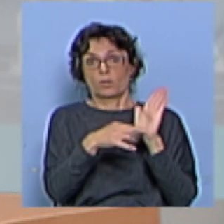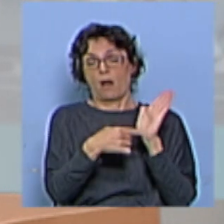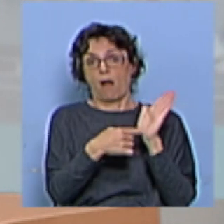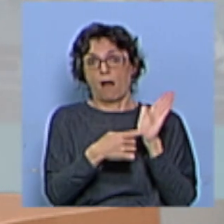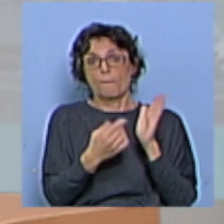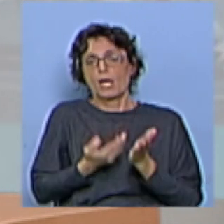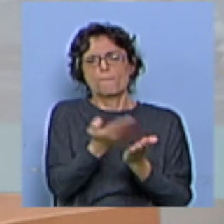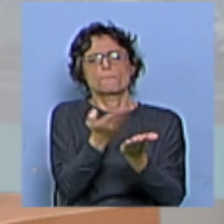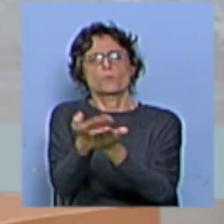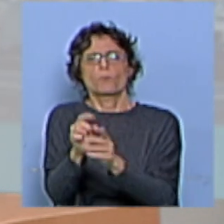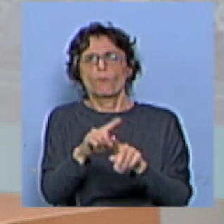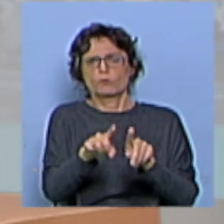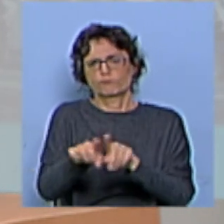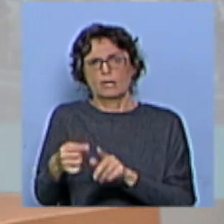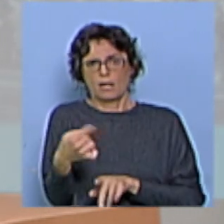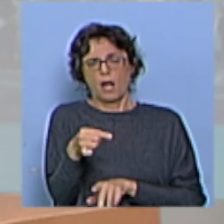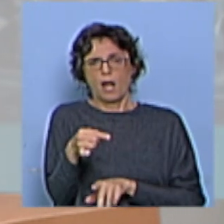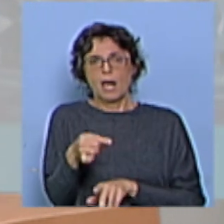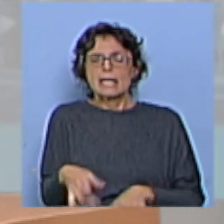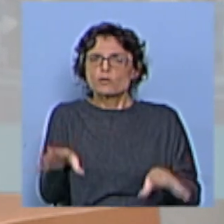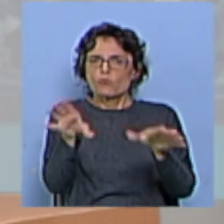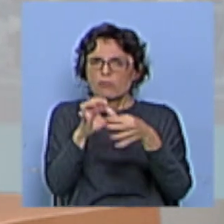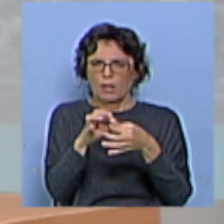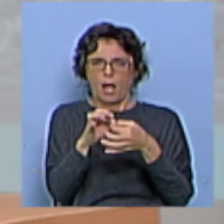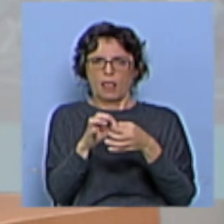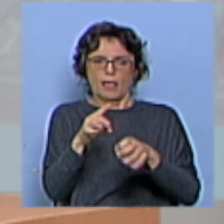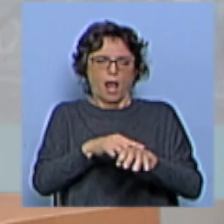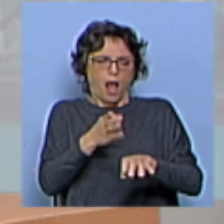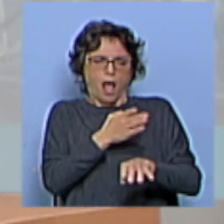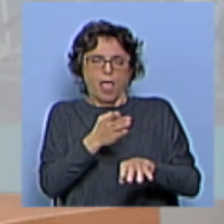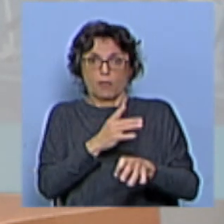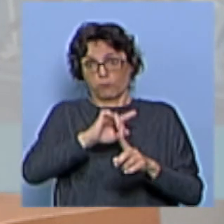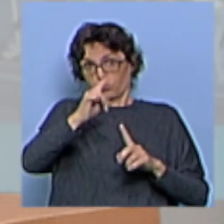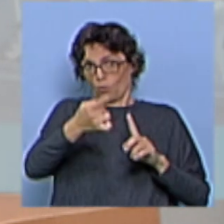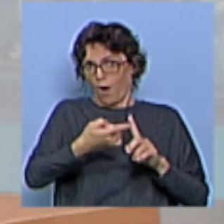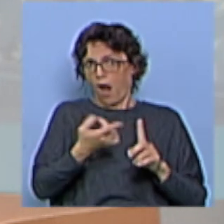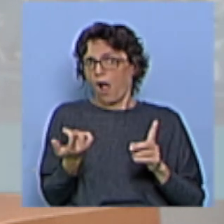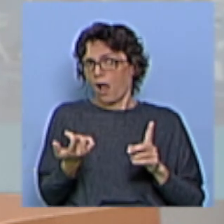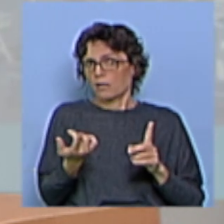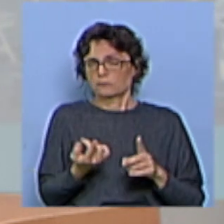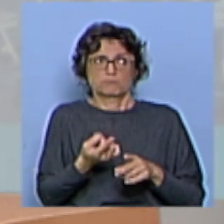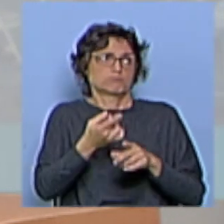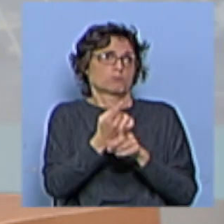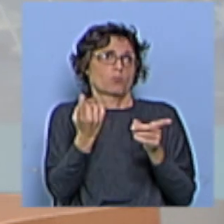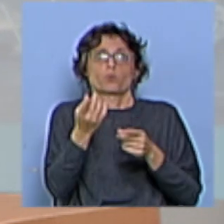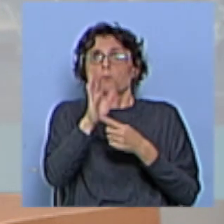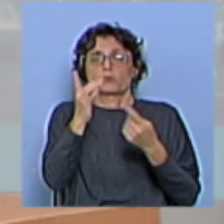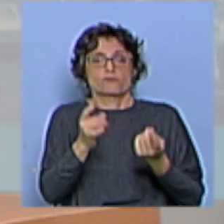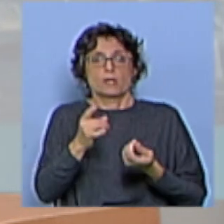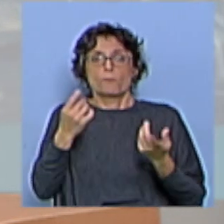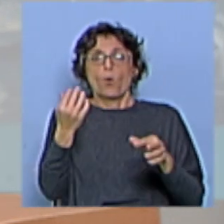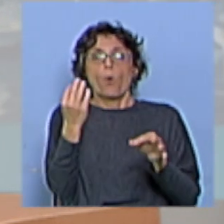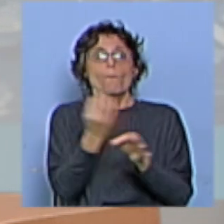se vão apresentando ligam-se diretamente a determinados períodos do ano, daí a sua sazonalidade, porque há uma festividade, porque há uma procissão, porque há uma